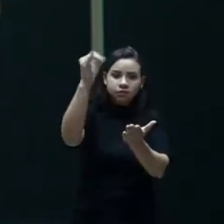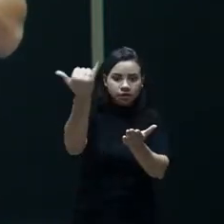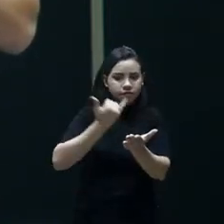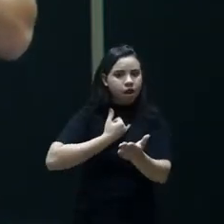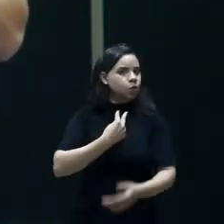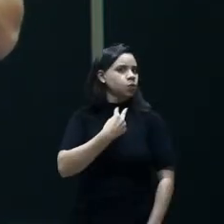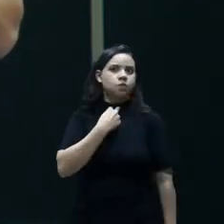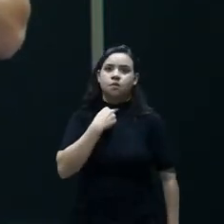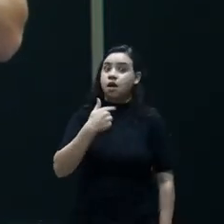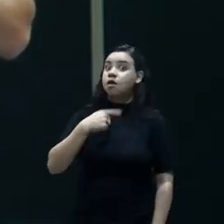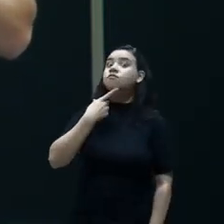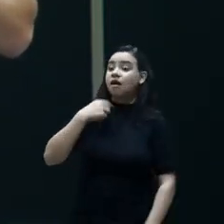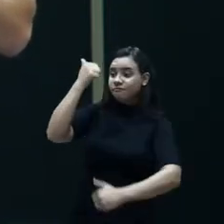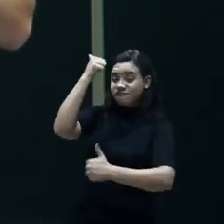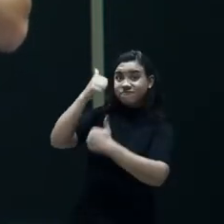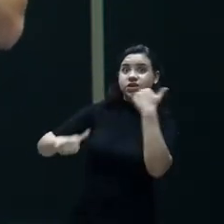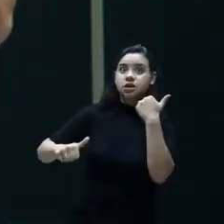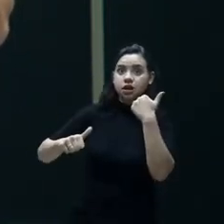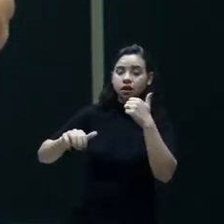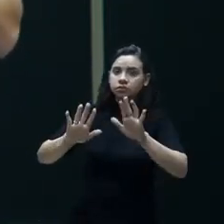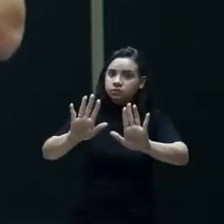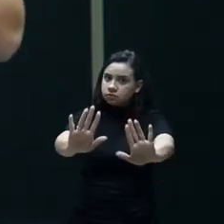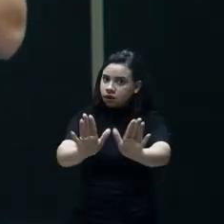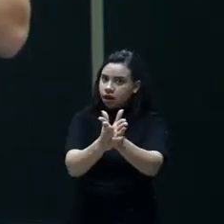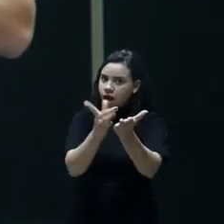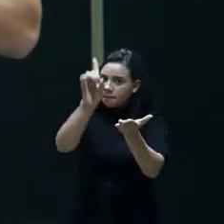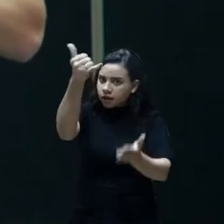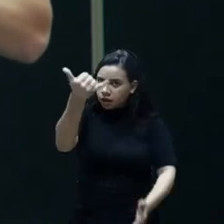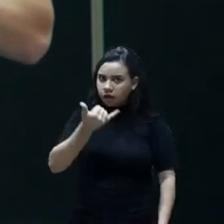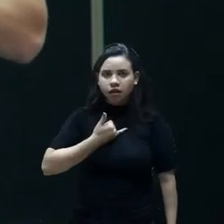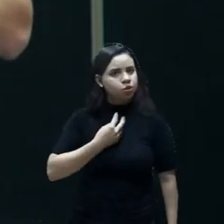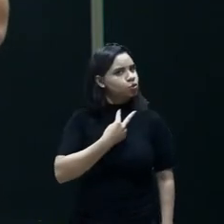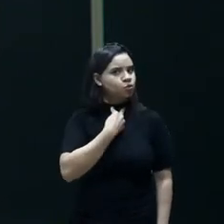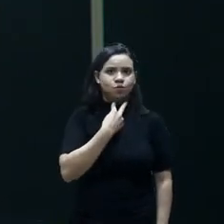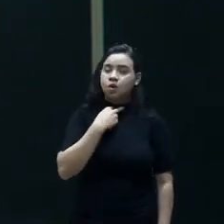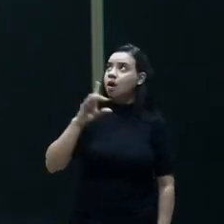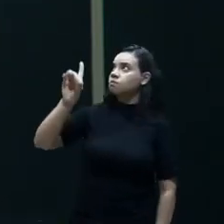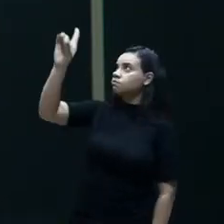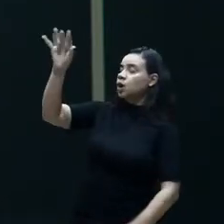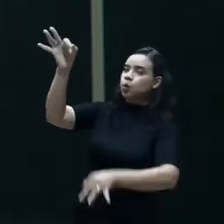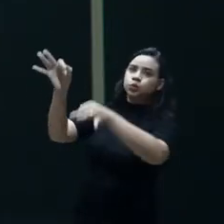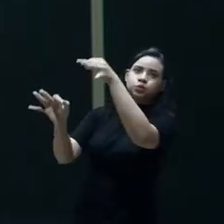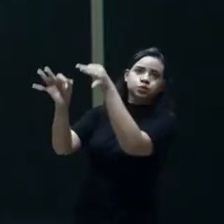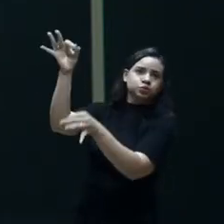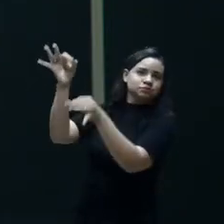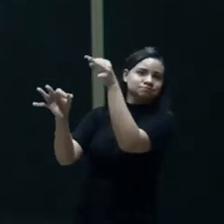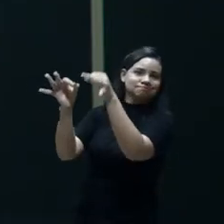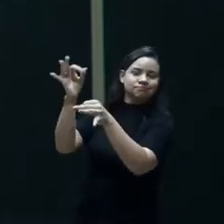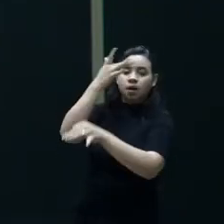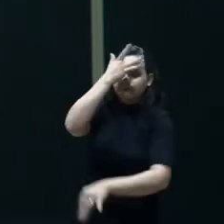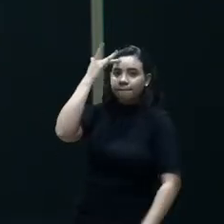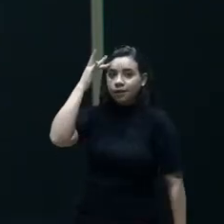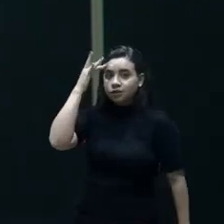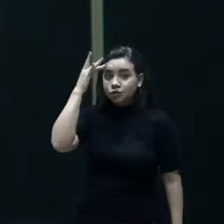a palavra de Deus diz que é para mim deixar a vingança com Ele. Só vive isso quem medita na palavra.